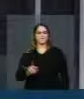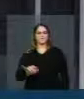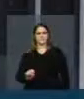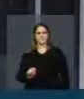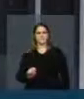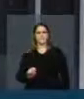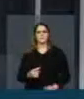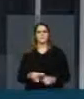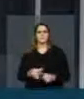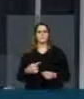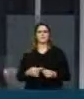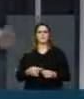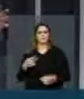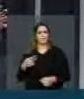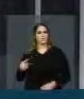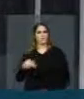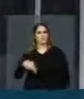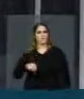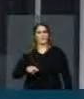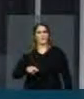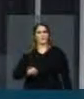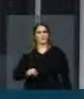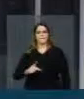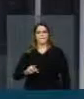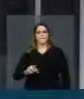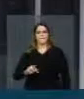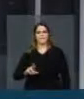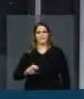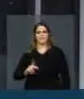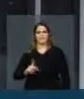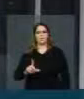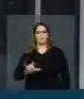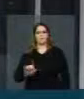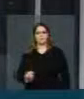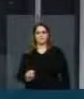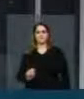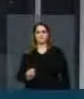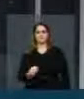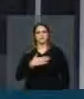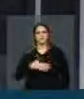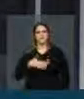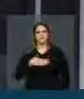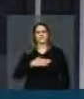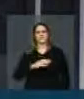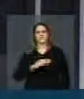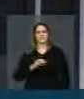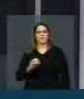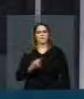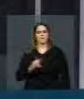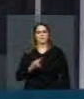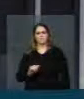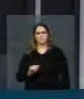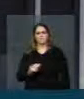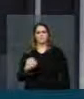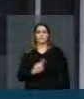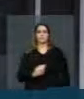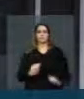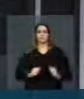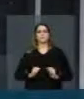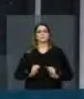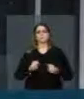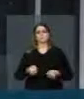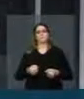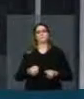nós precisamos juntar nossas forças na questão dos trabalhadores rurais, o cooperativismo, o sindicalismo, e a nossa